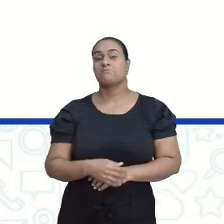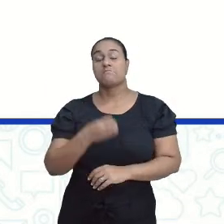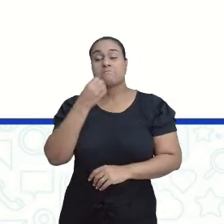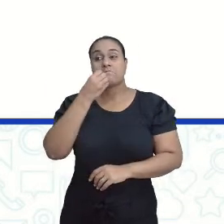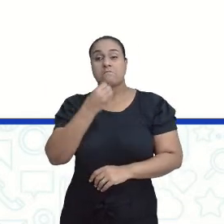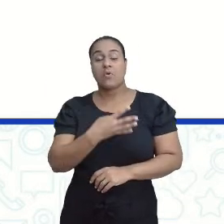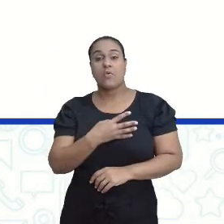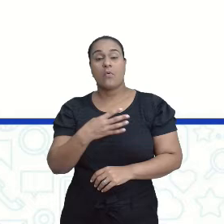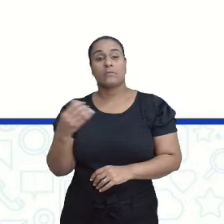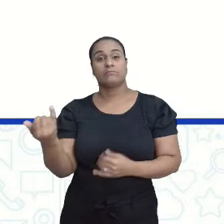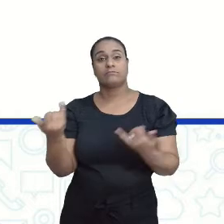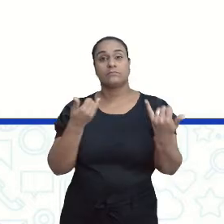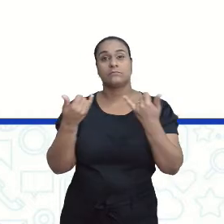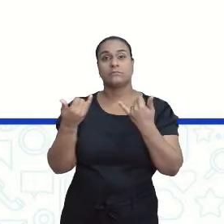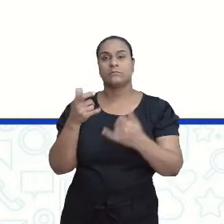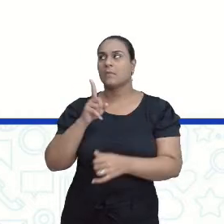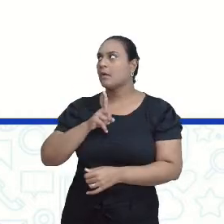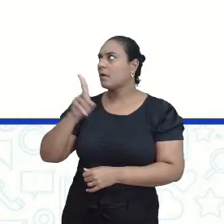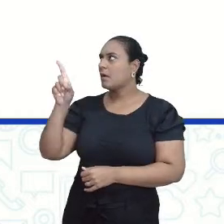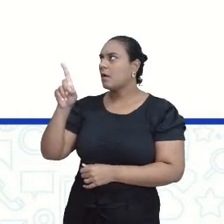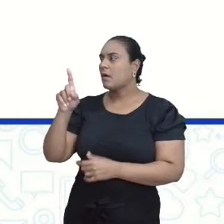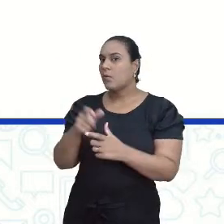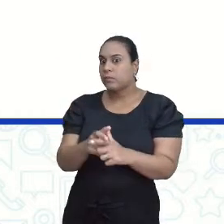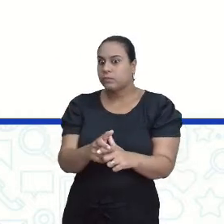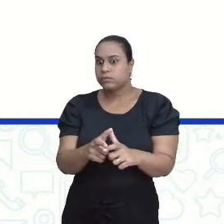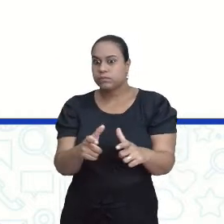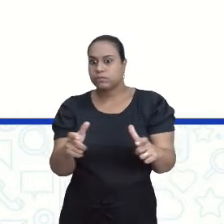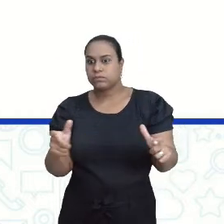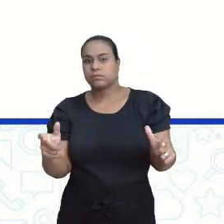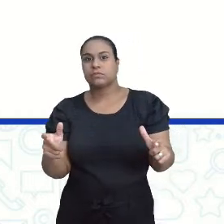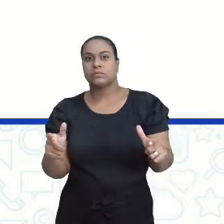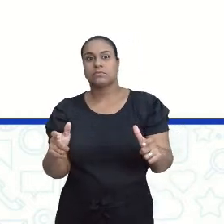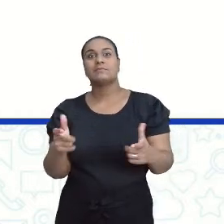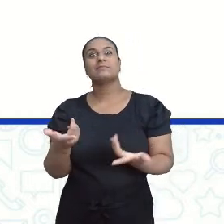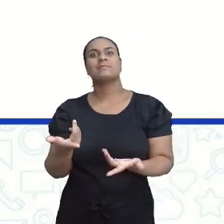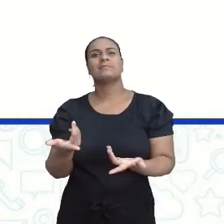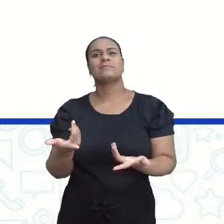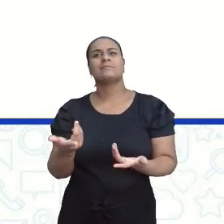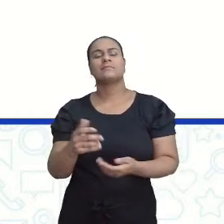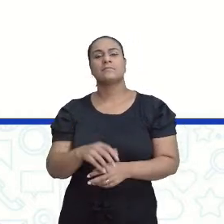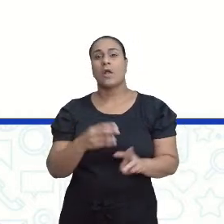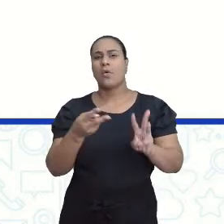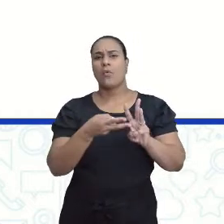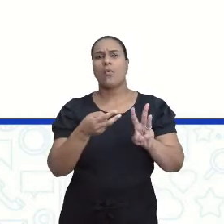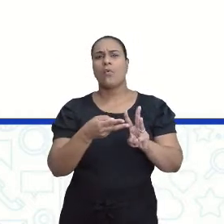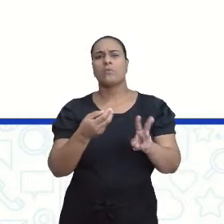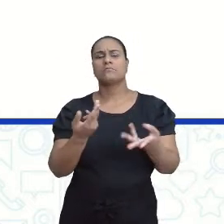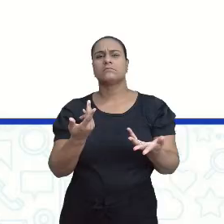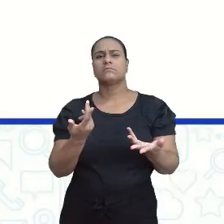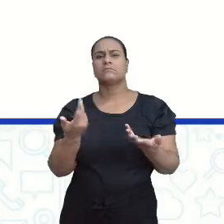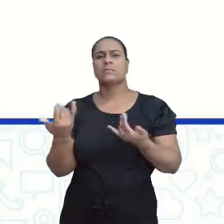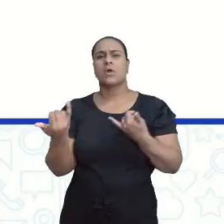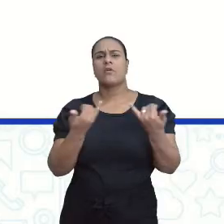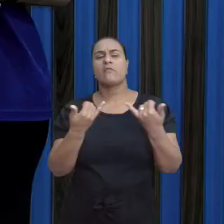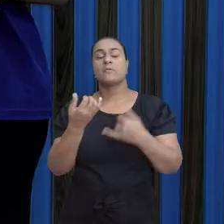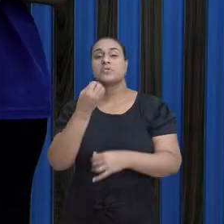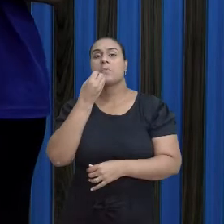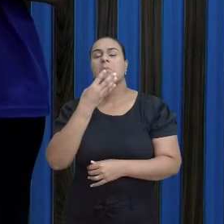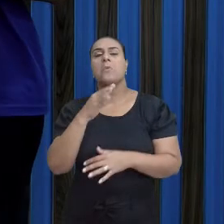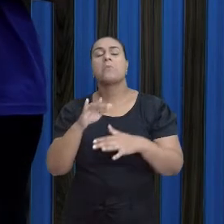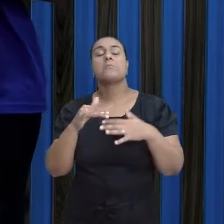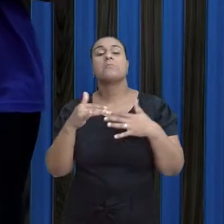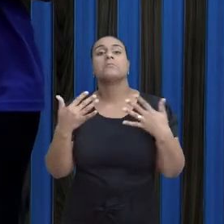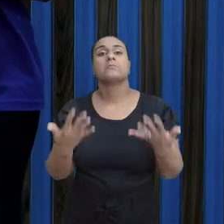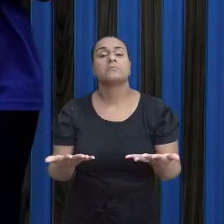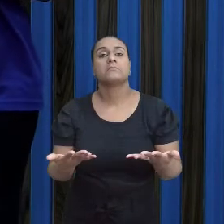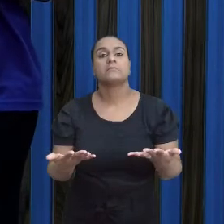notícia, o agronegócio cresceu muito. E aqui um indígena pergunta assim, boa notícia para quem? Né?